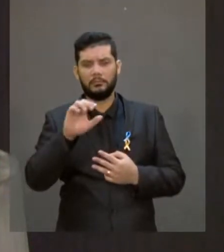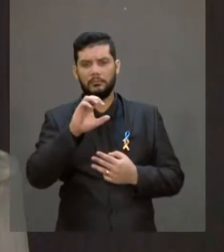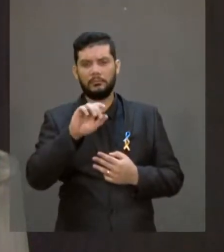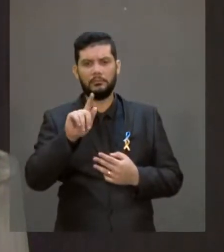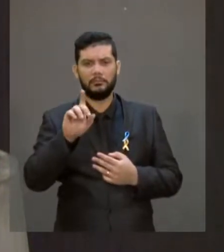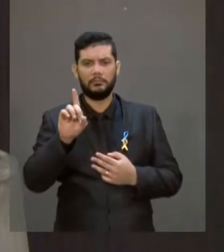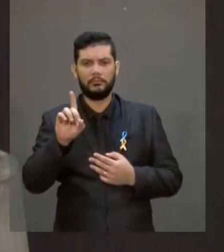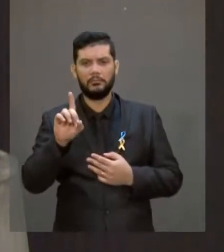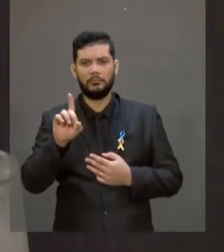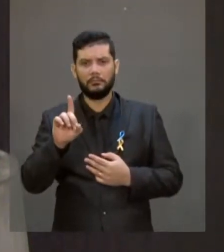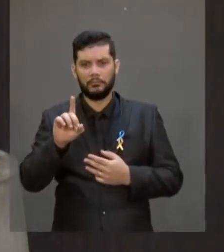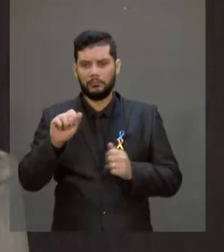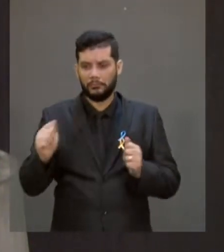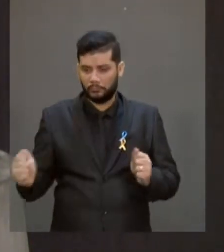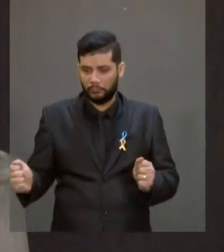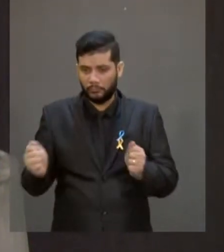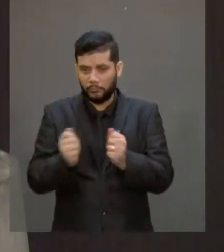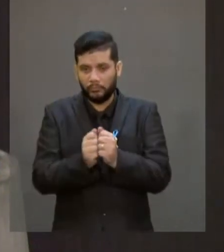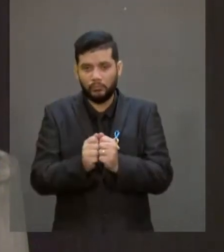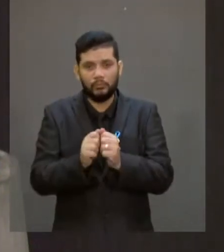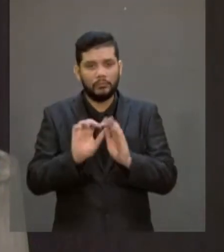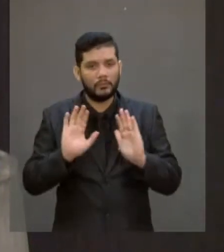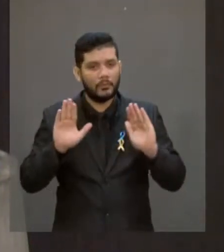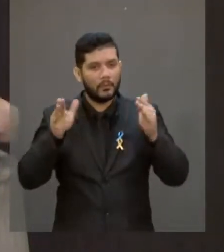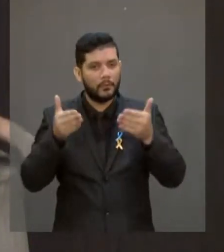civil, para com o Fórum Popular de Segurança Pública,